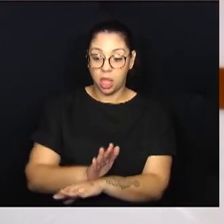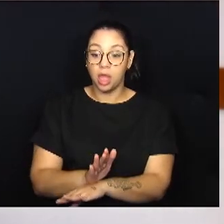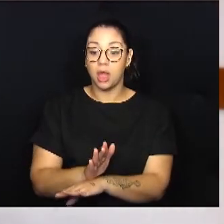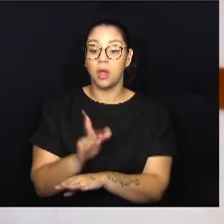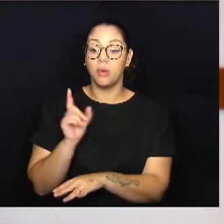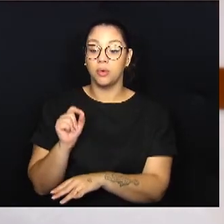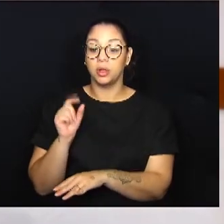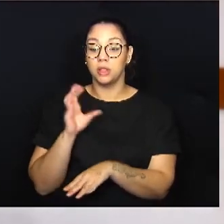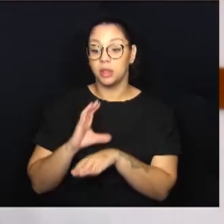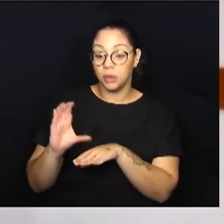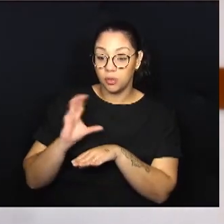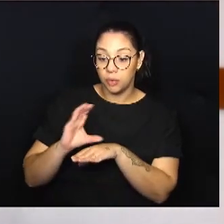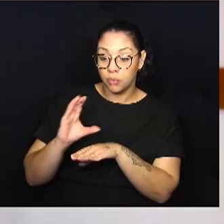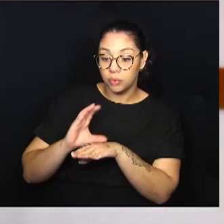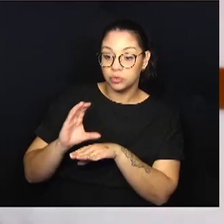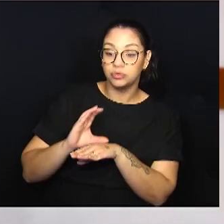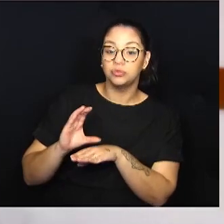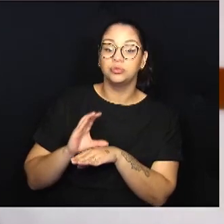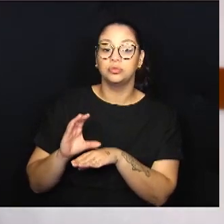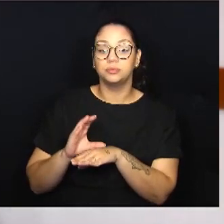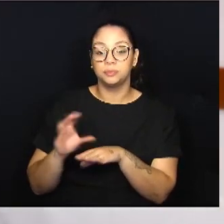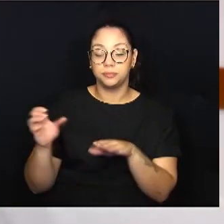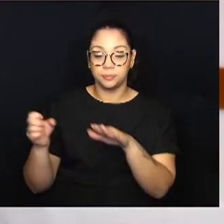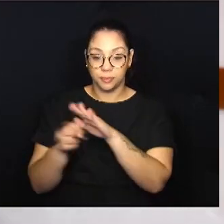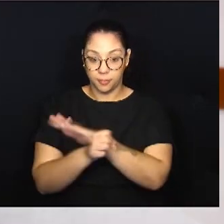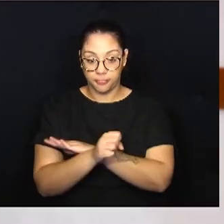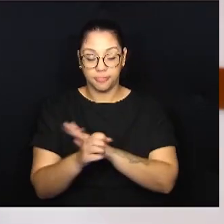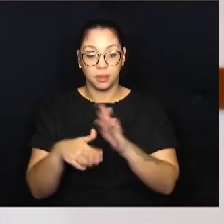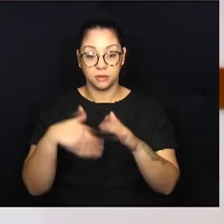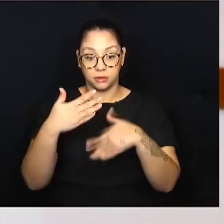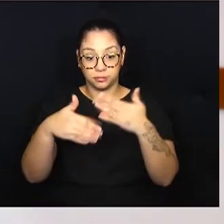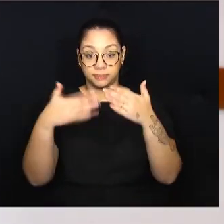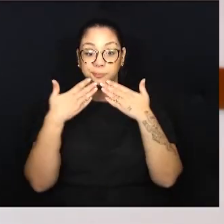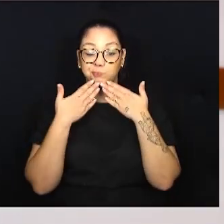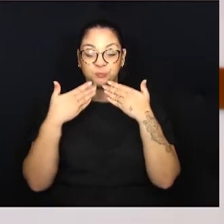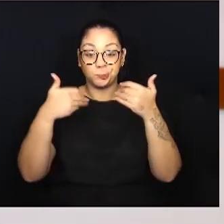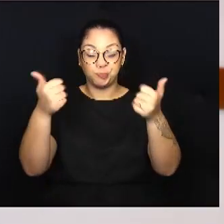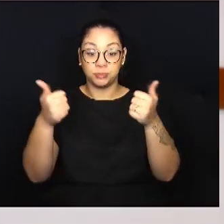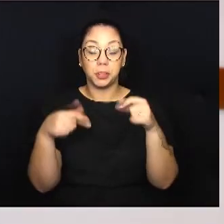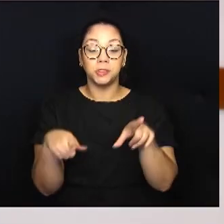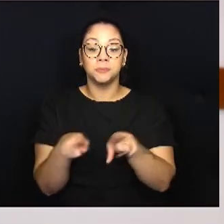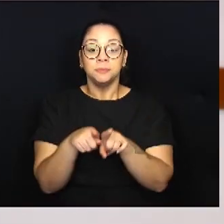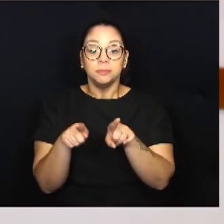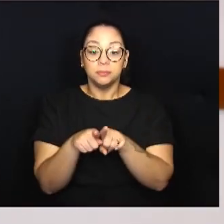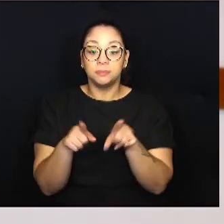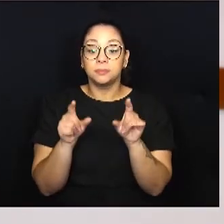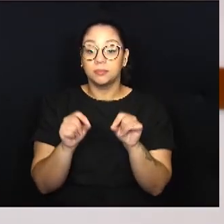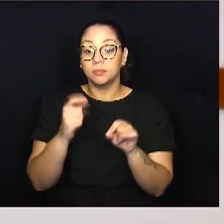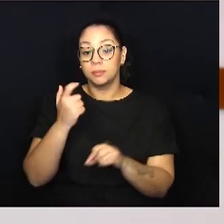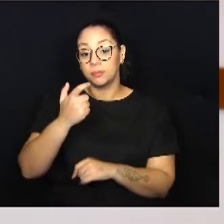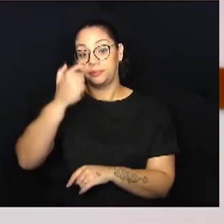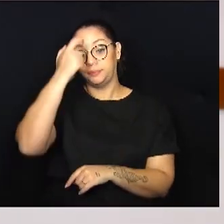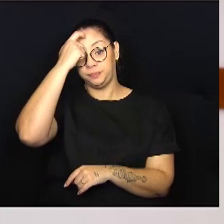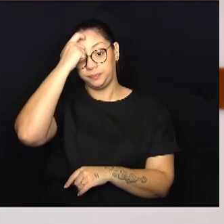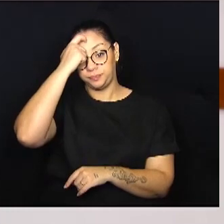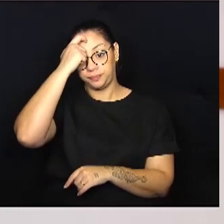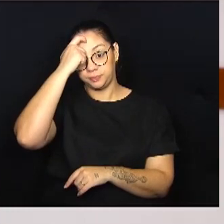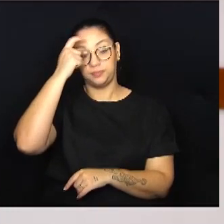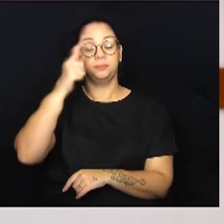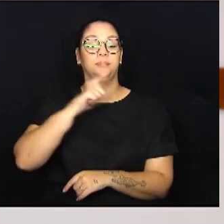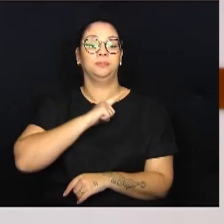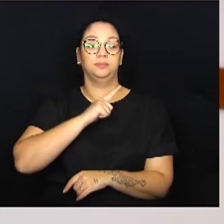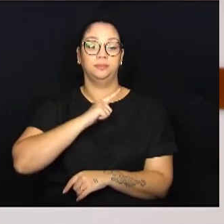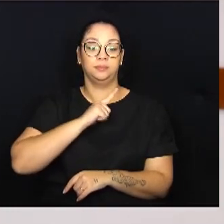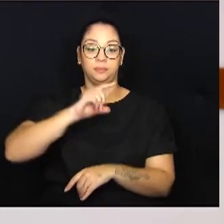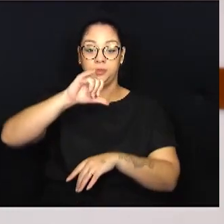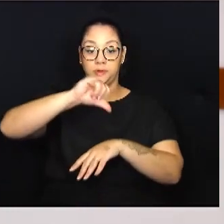fazer cursos, estar em cursos aí de aperfeiçoamento e de conscientização, como acontece no Centro